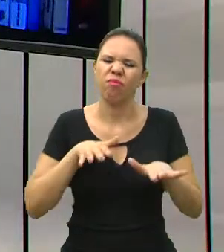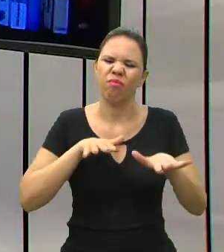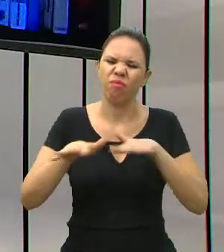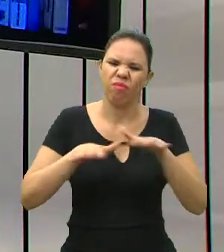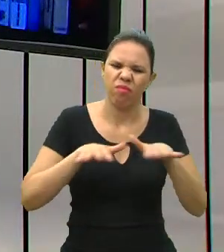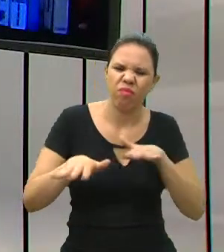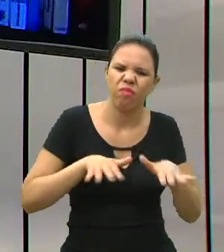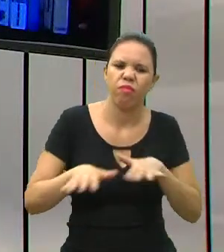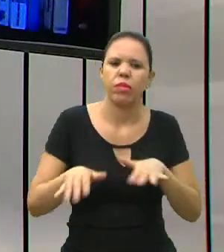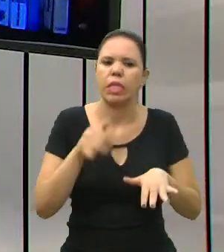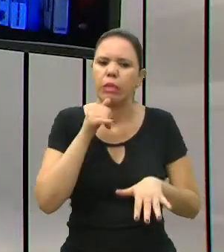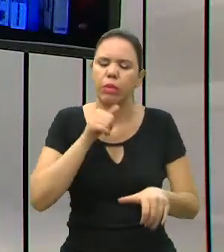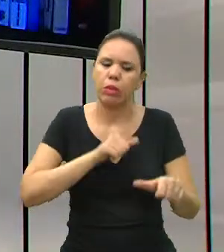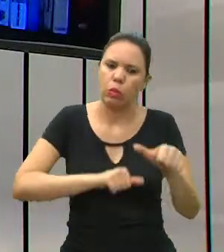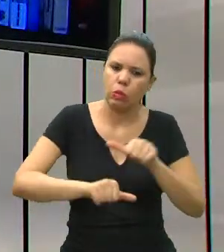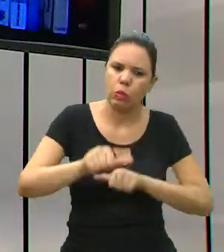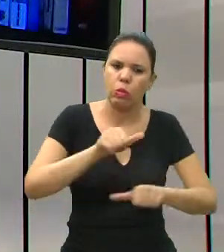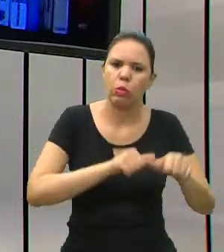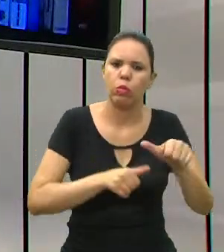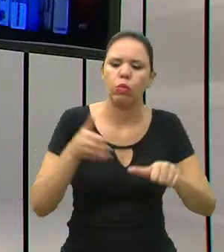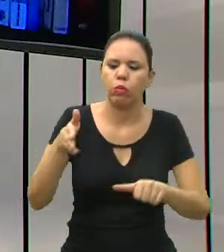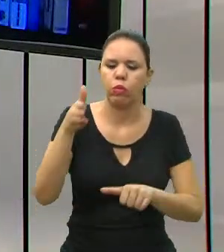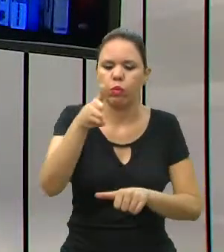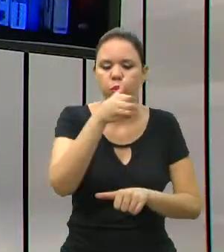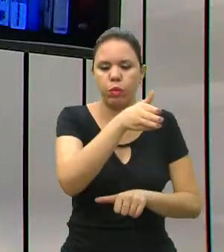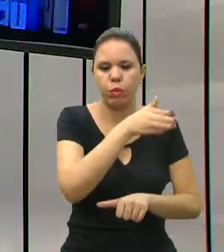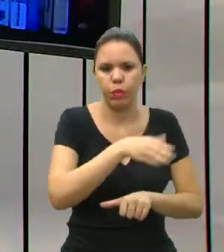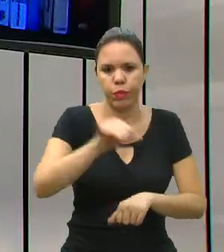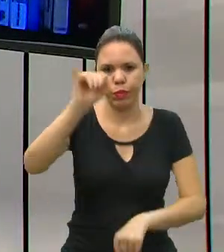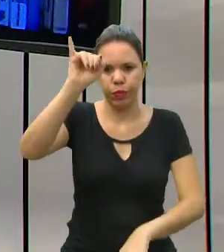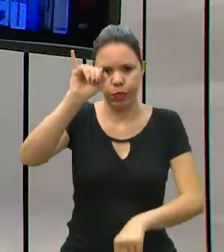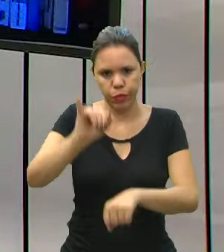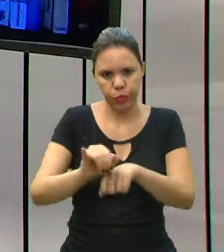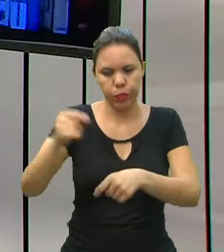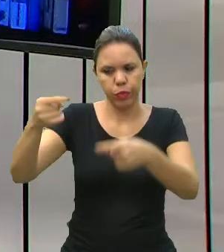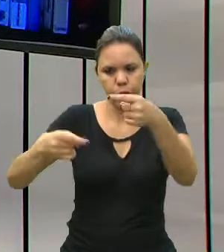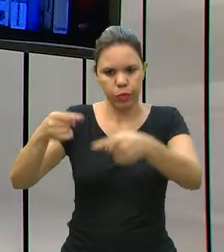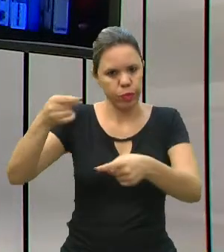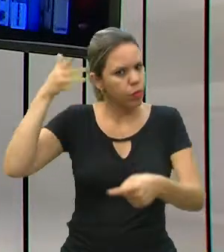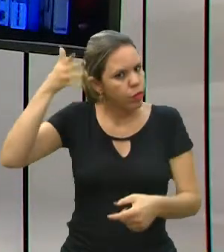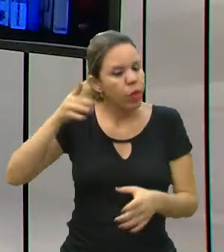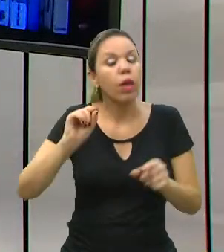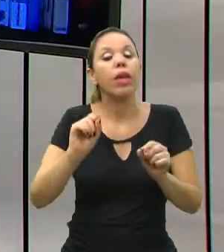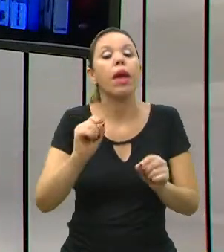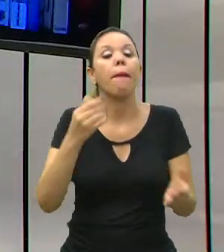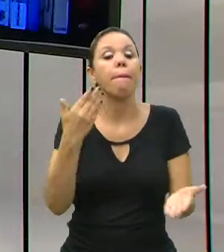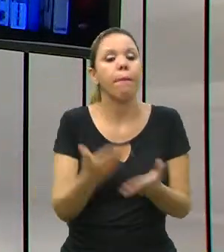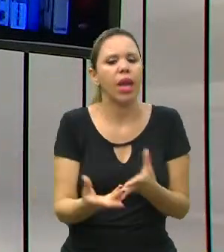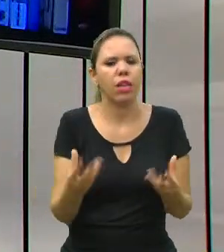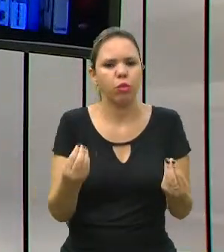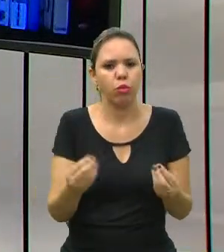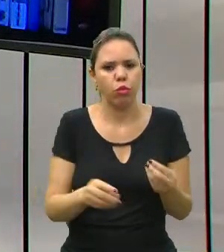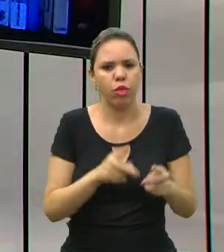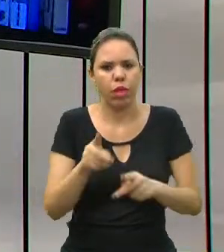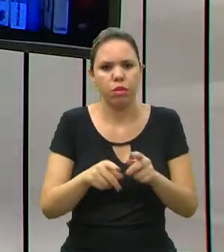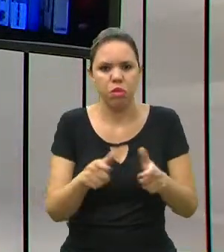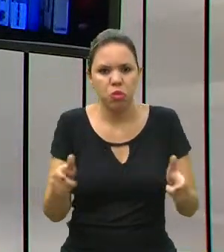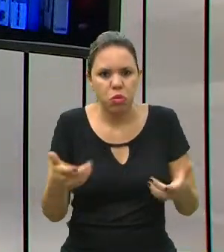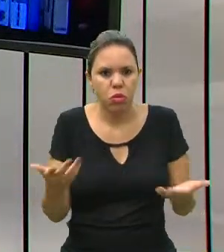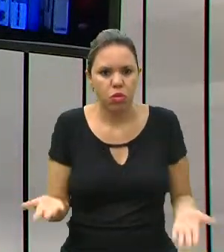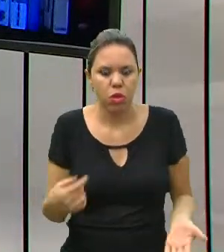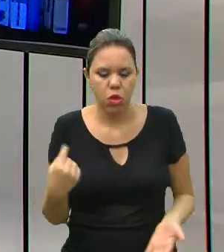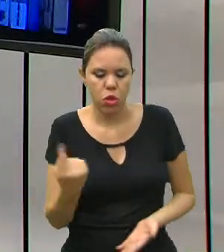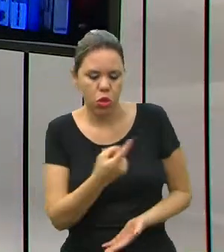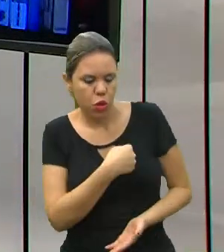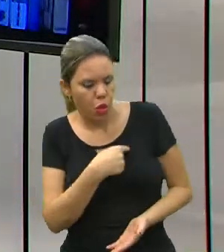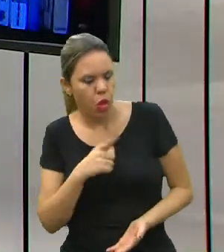desses movimentos tramitarem entre as esferas internacionais, quem perde muito é a população,